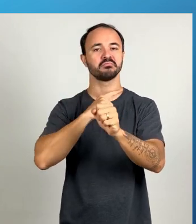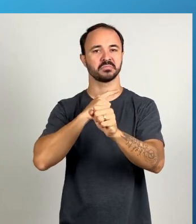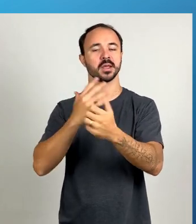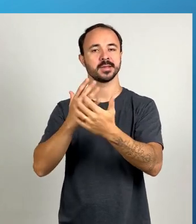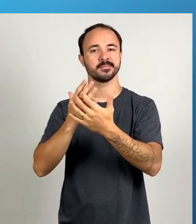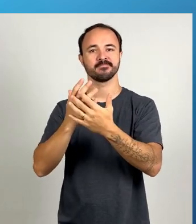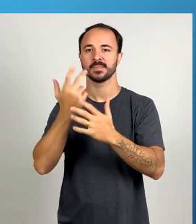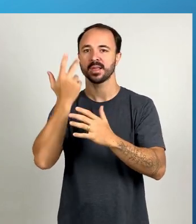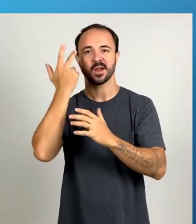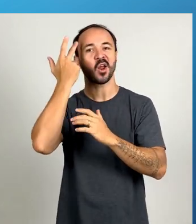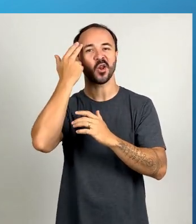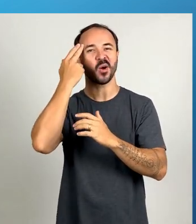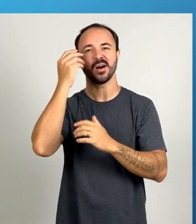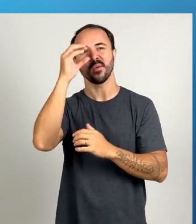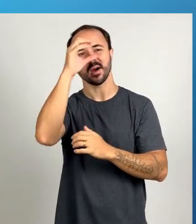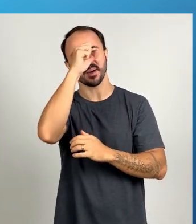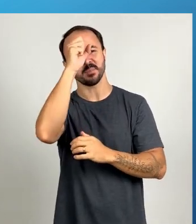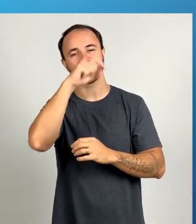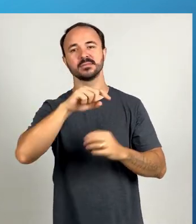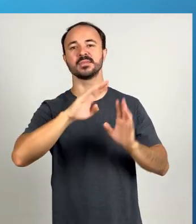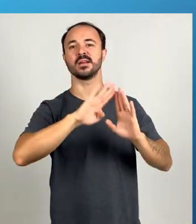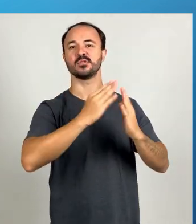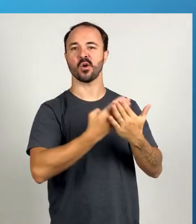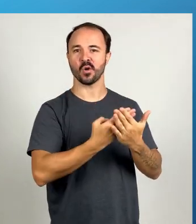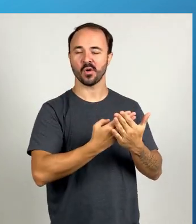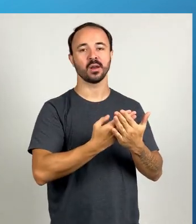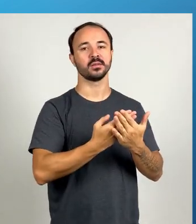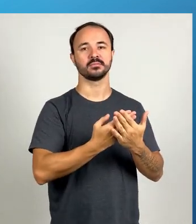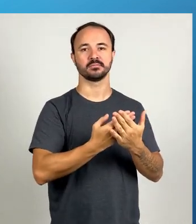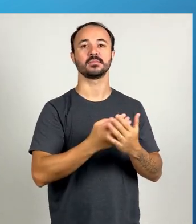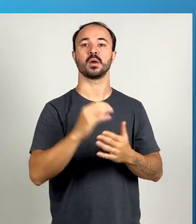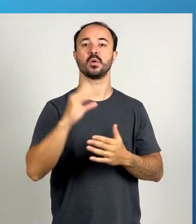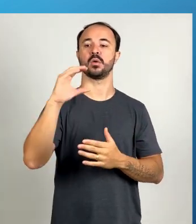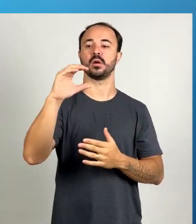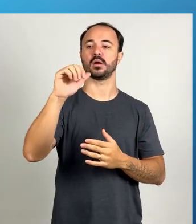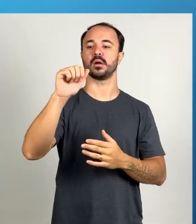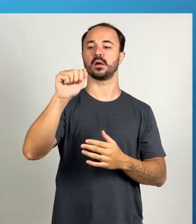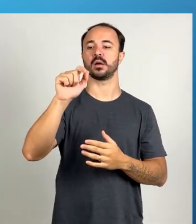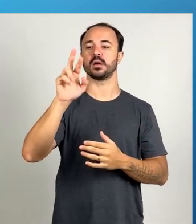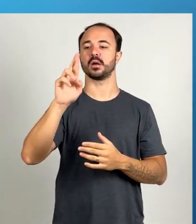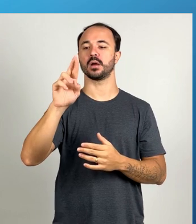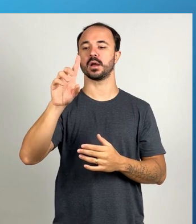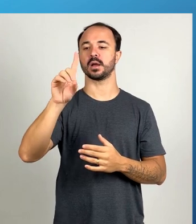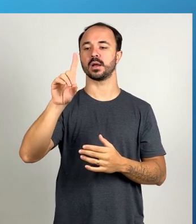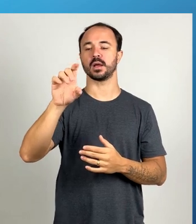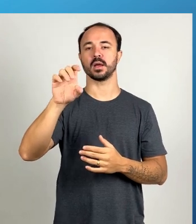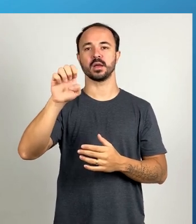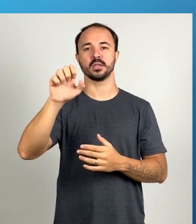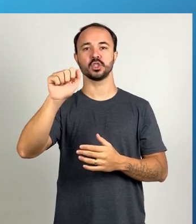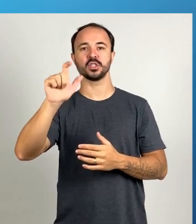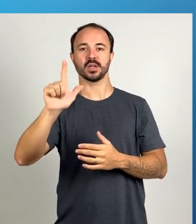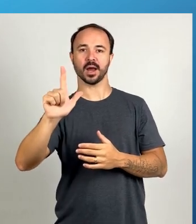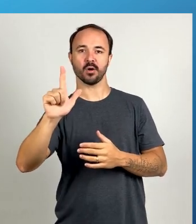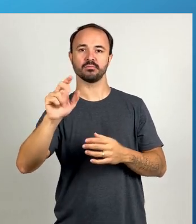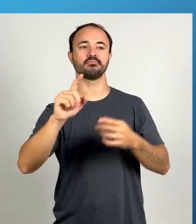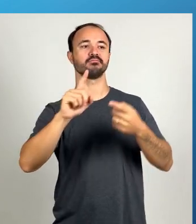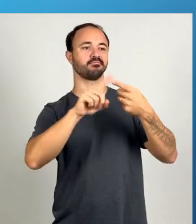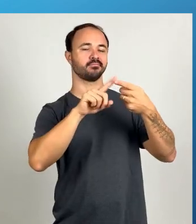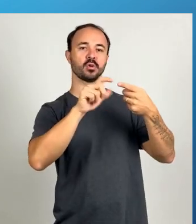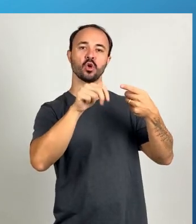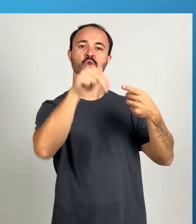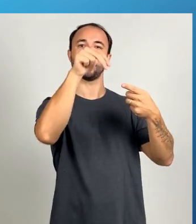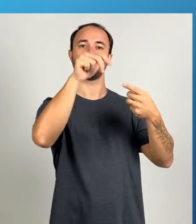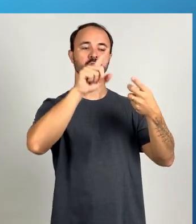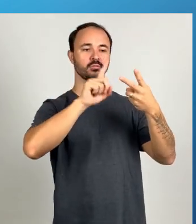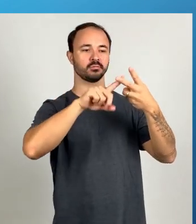mais comuns, que a gente aprende muito na escola e usa mais, são os cardeais. Norte,